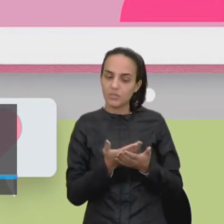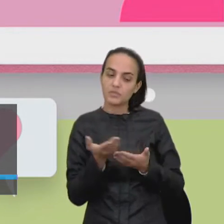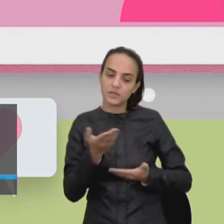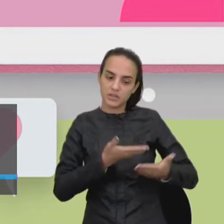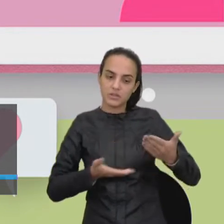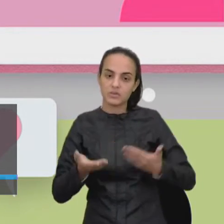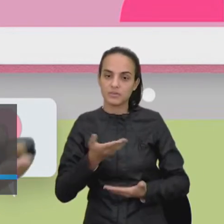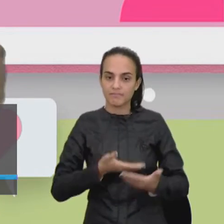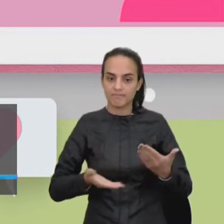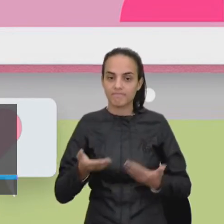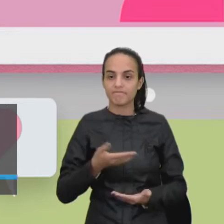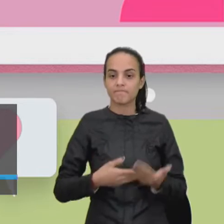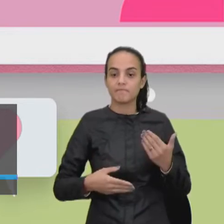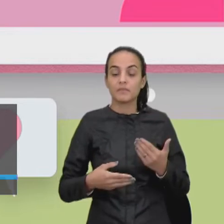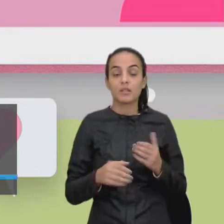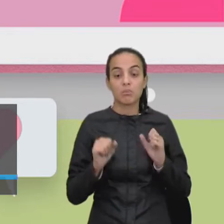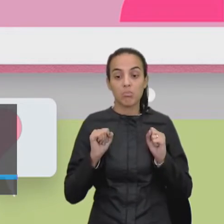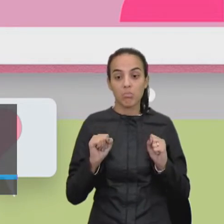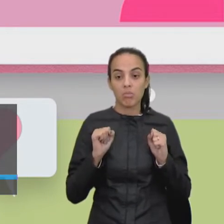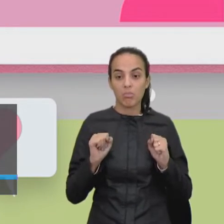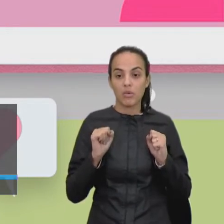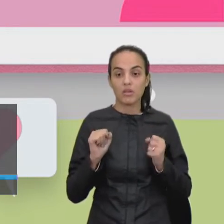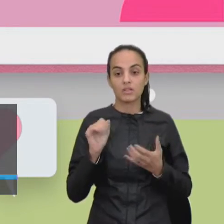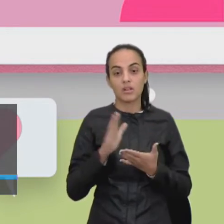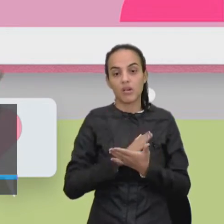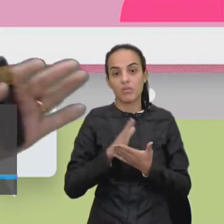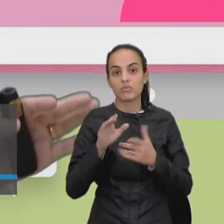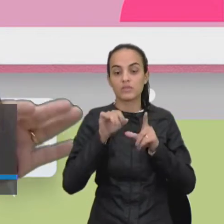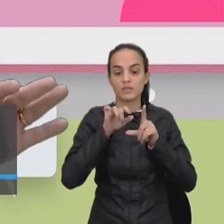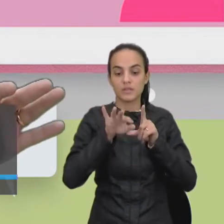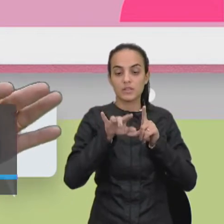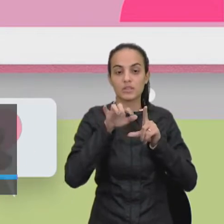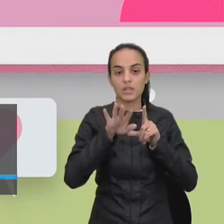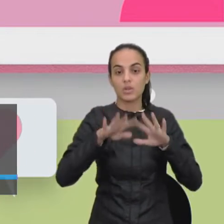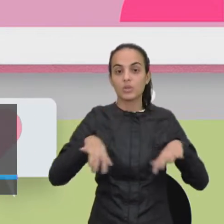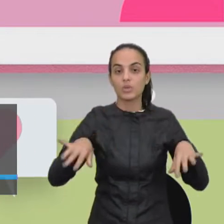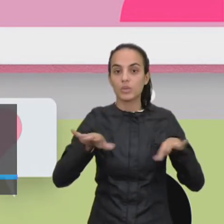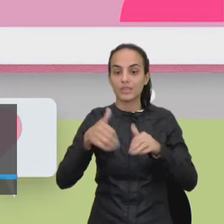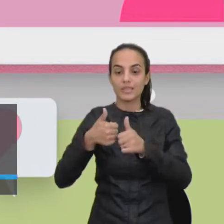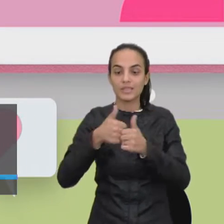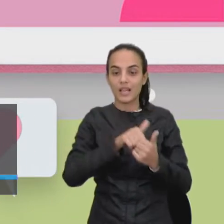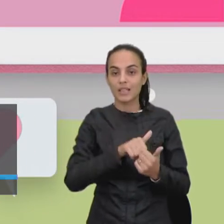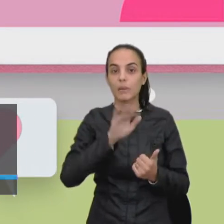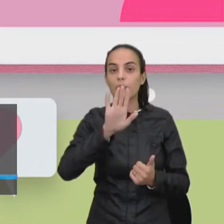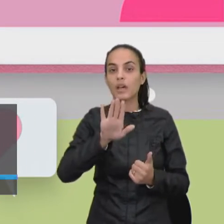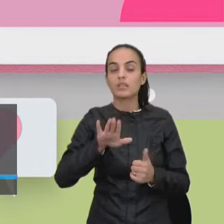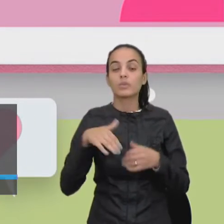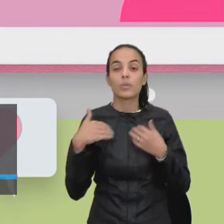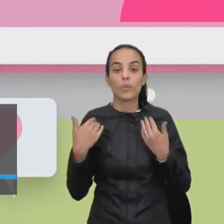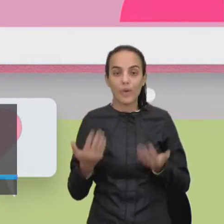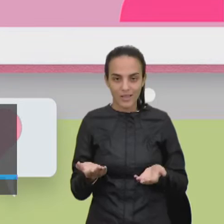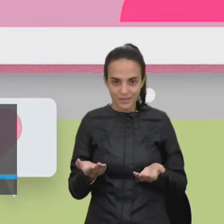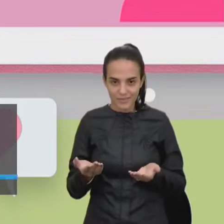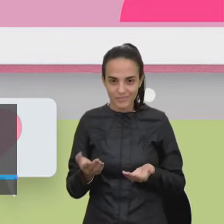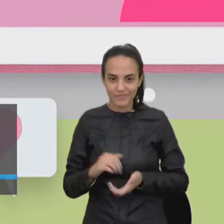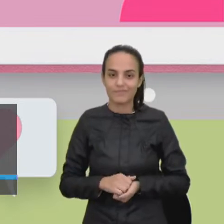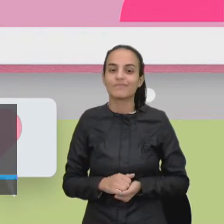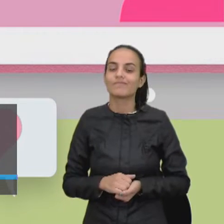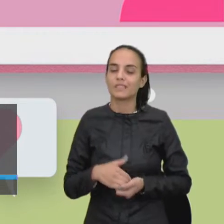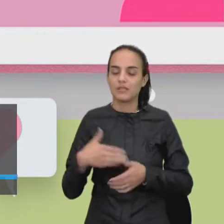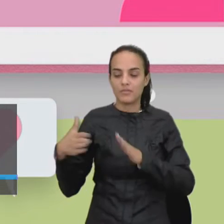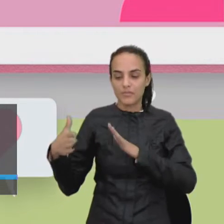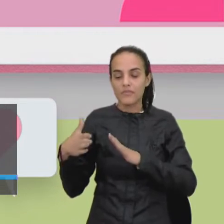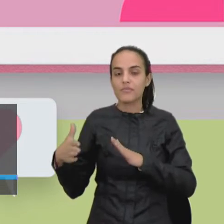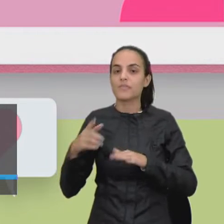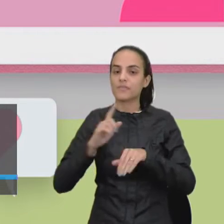com formas bem diferentes. Provavelmente, algum influenciador todos vocês seguem. Mas e aí? Quais são dos seus colegas? É esse momento